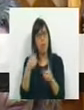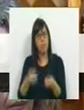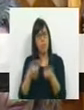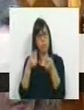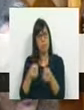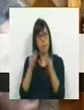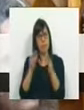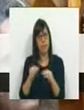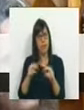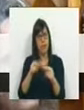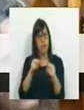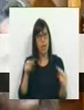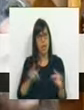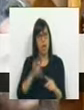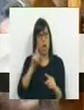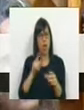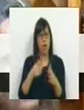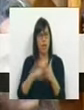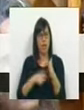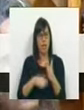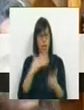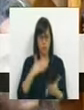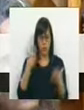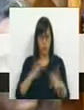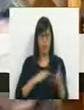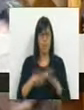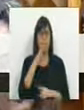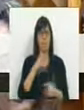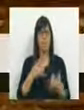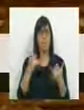aposta exatamente na linha para norte do Conselho das Caldas. Muito obrigada, Senhora Deputada. Senhora Deputada...